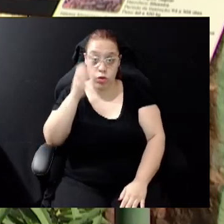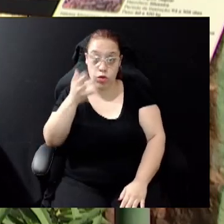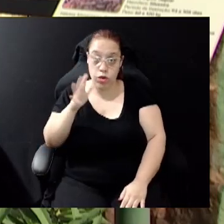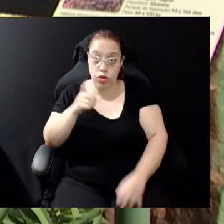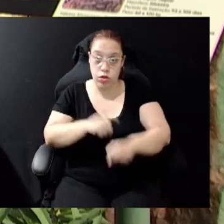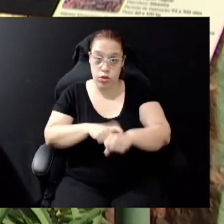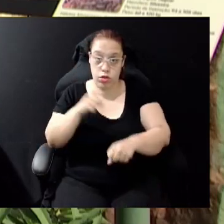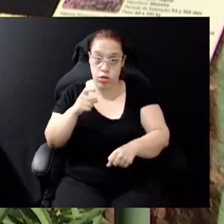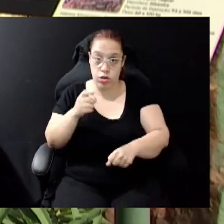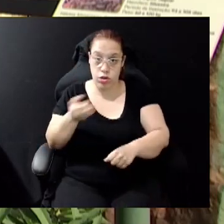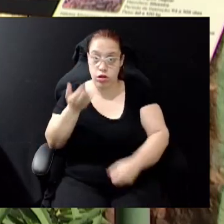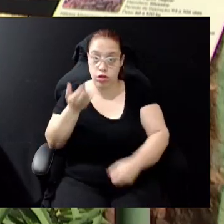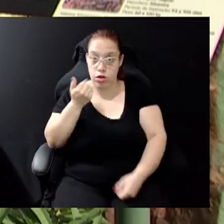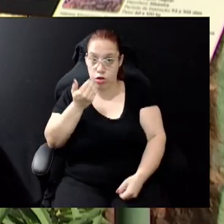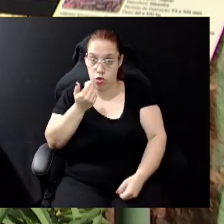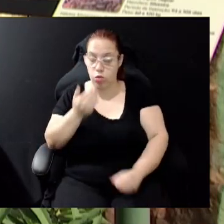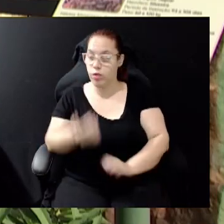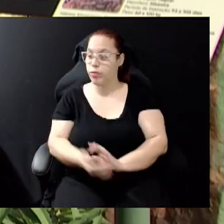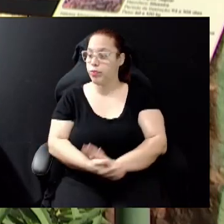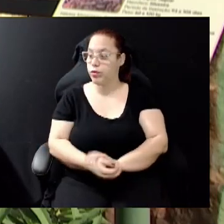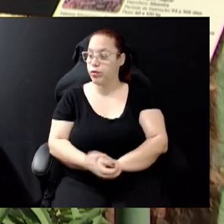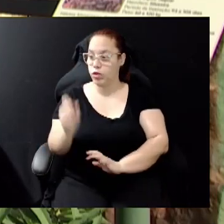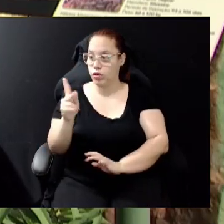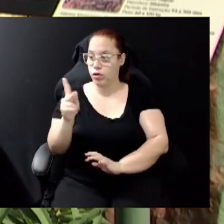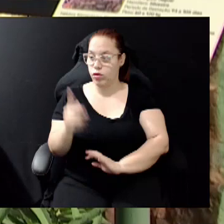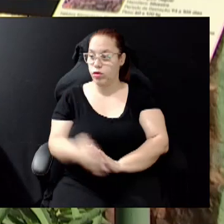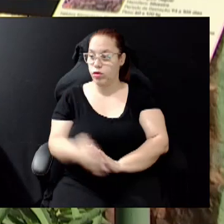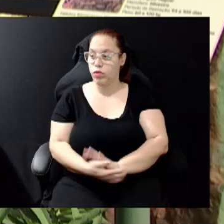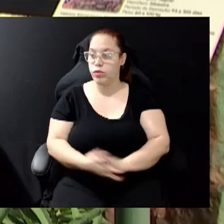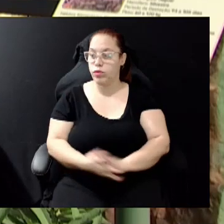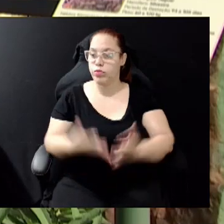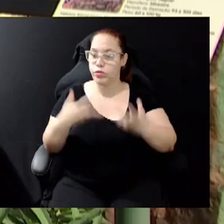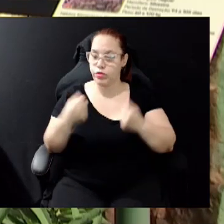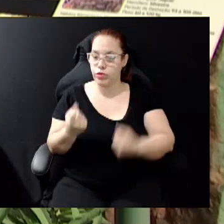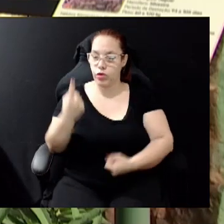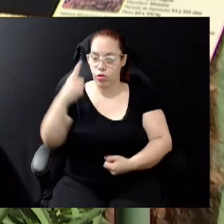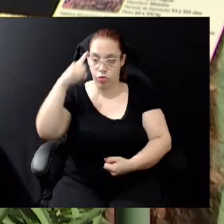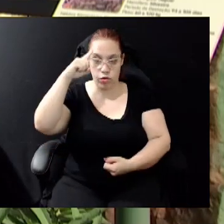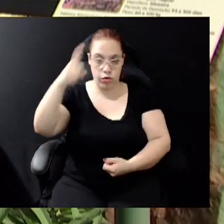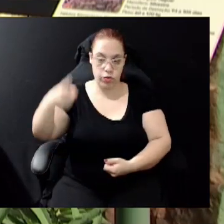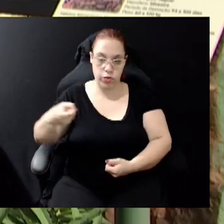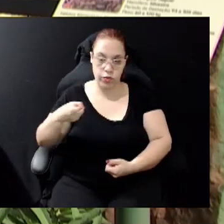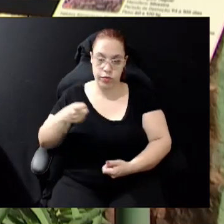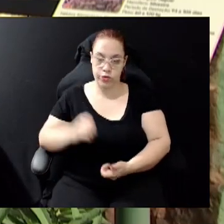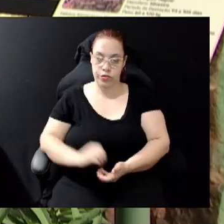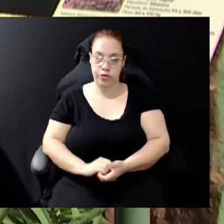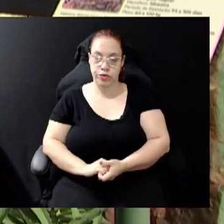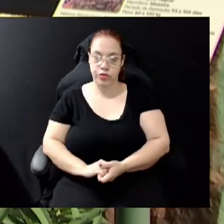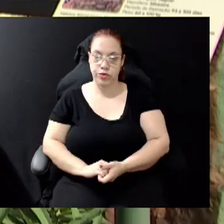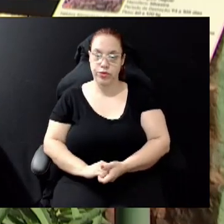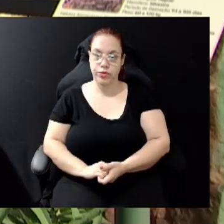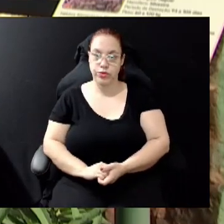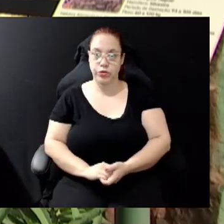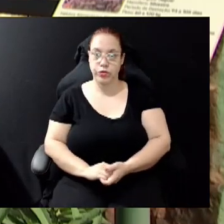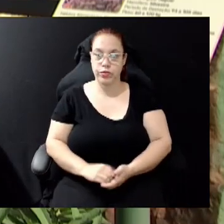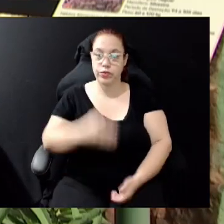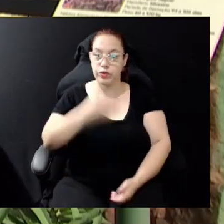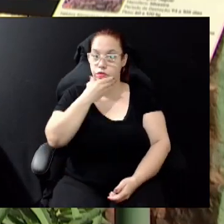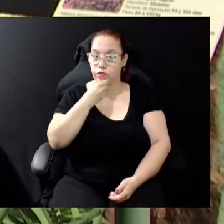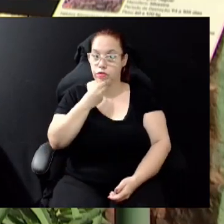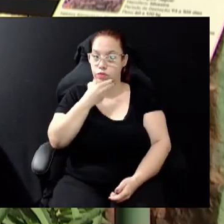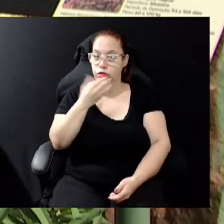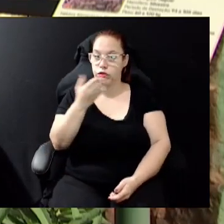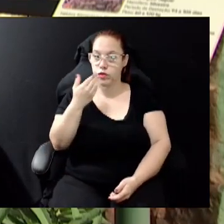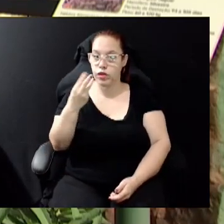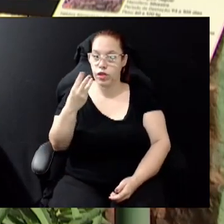recebe a alimentação, tá? Então eles recebem uma vez por dia. o macho está comendo em média de 3 quilos